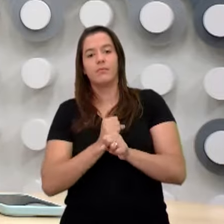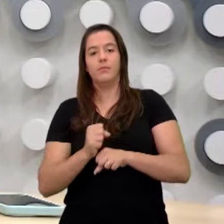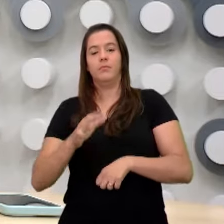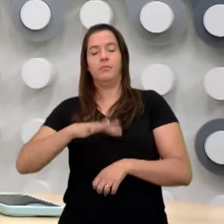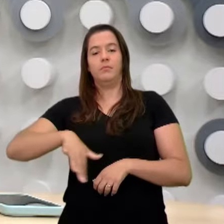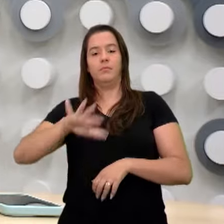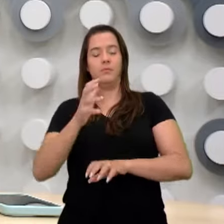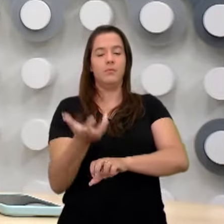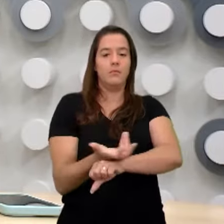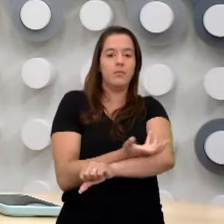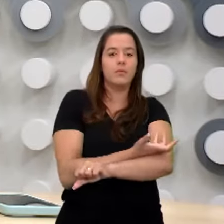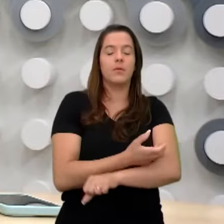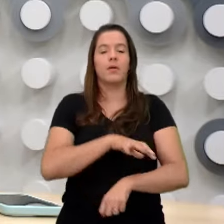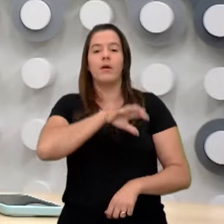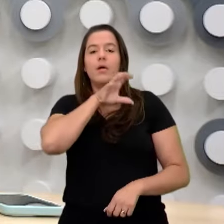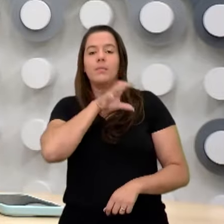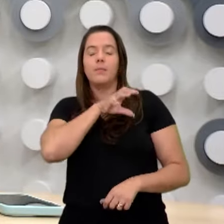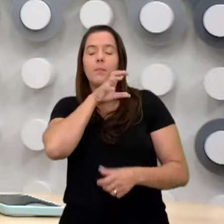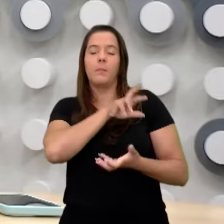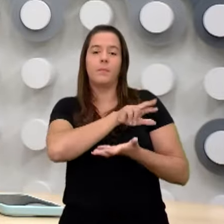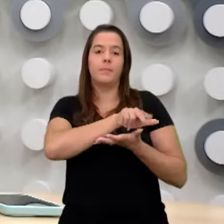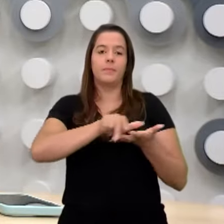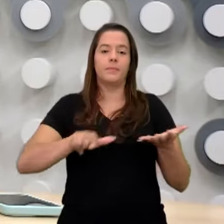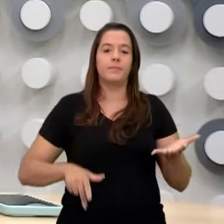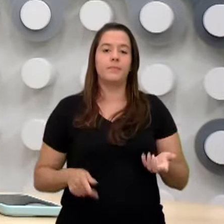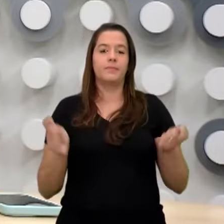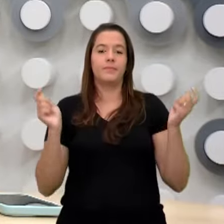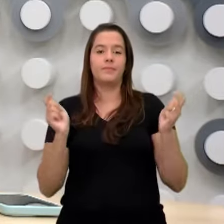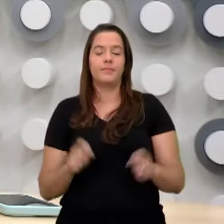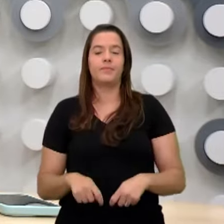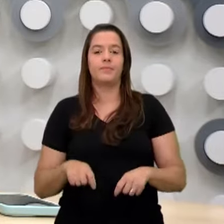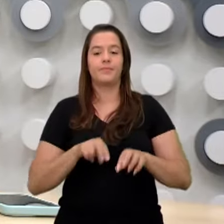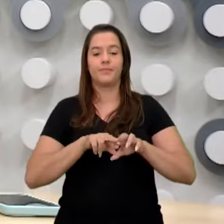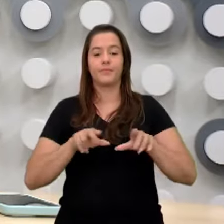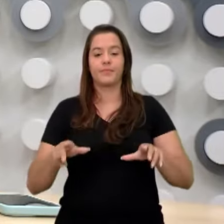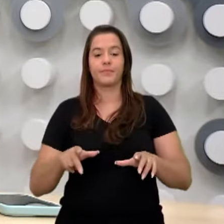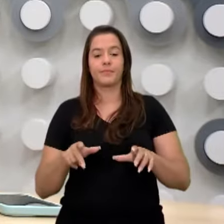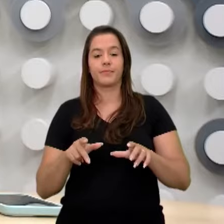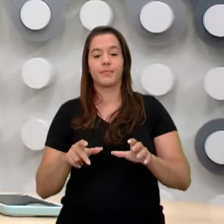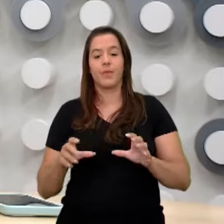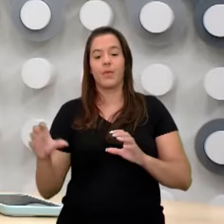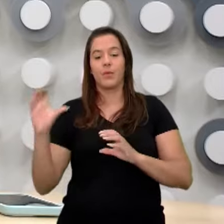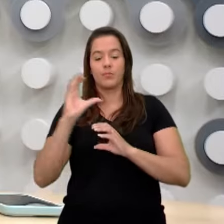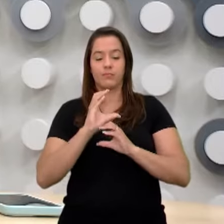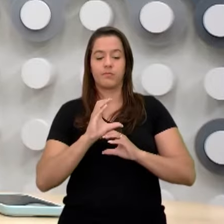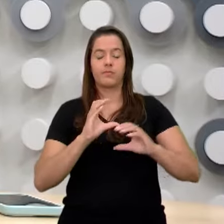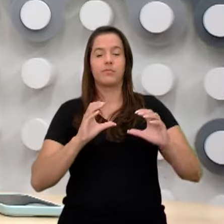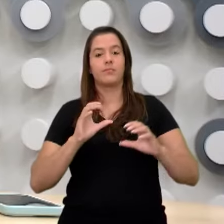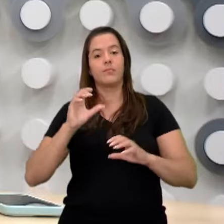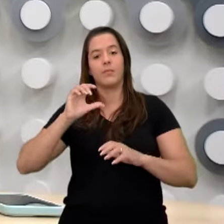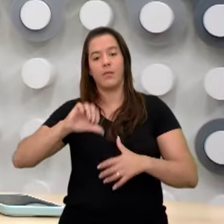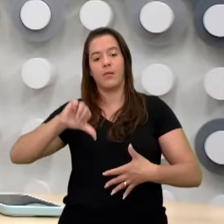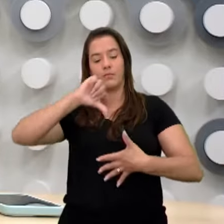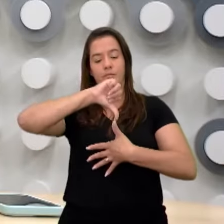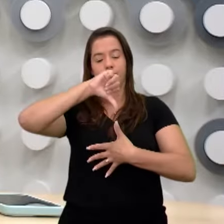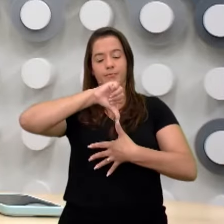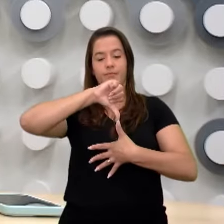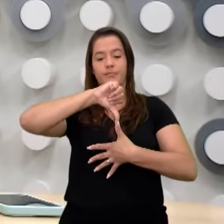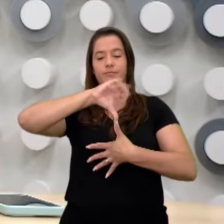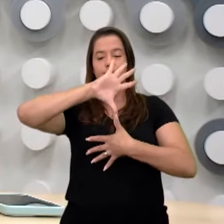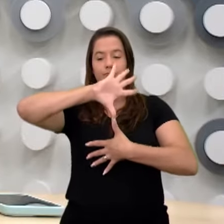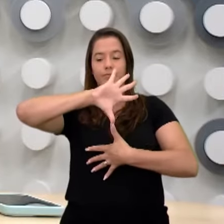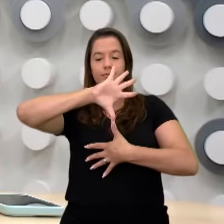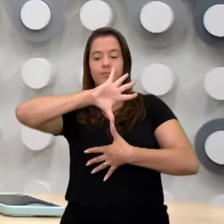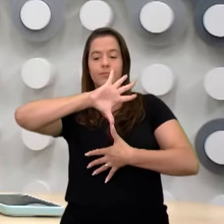e animal, e também, né, aquela questão lá, né, da América do Sul se encaixar no continente africano. Então